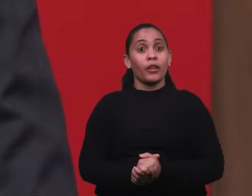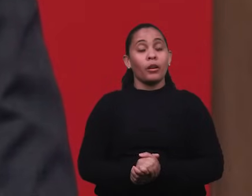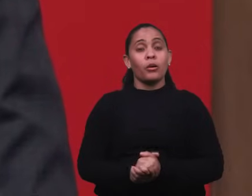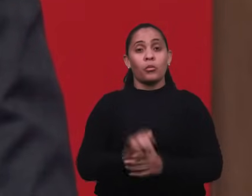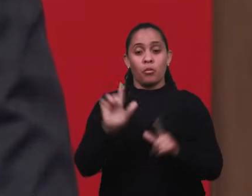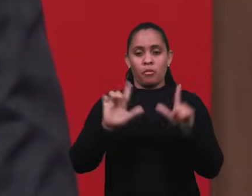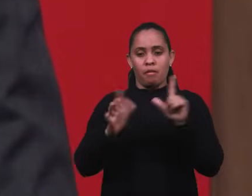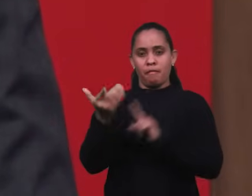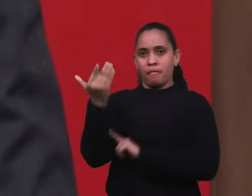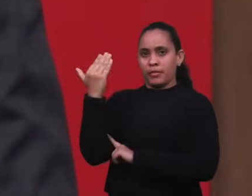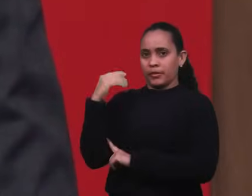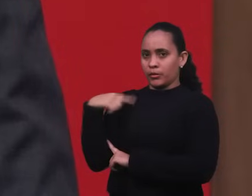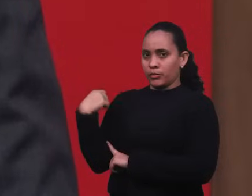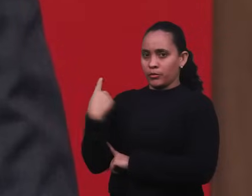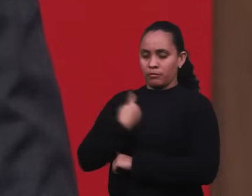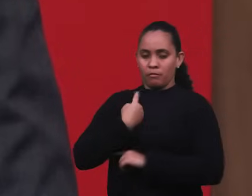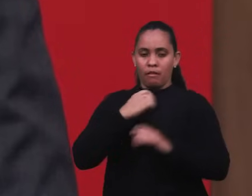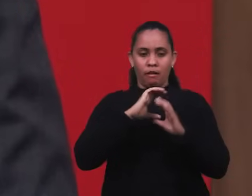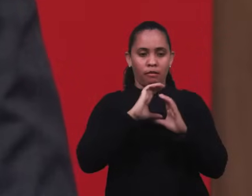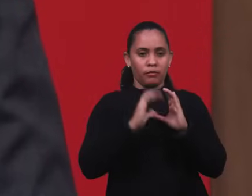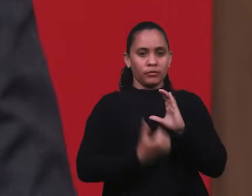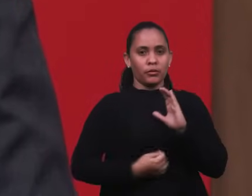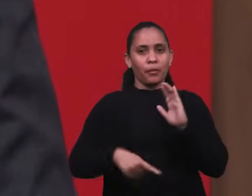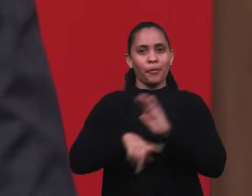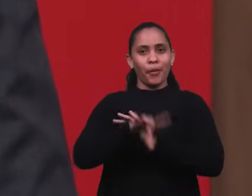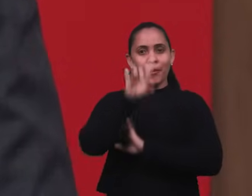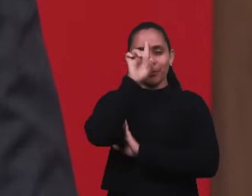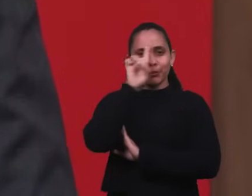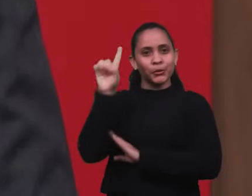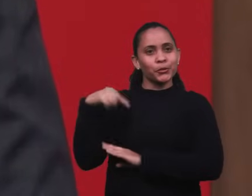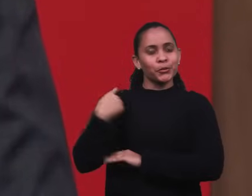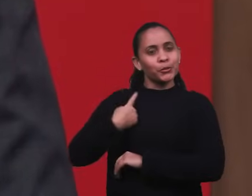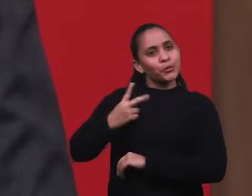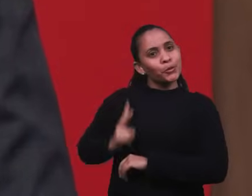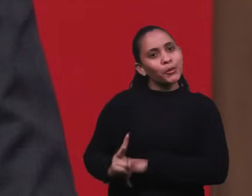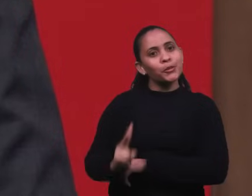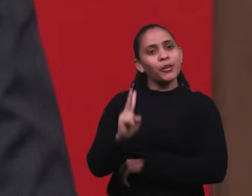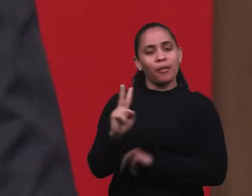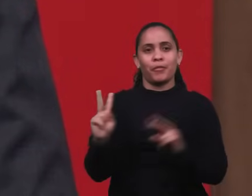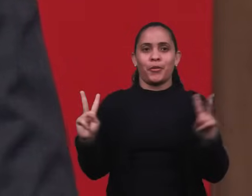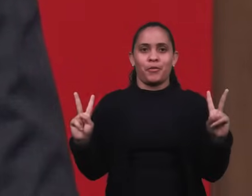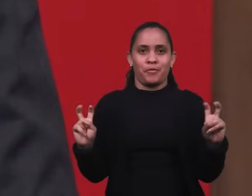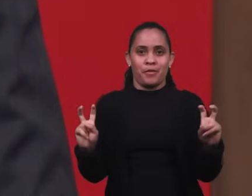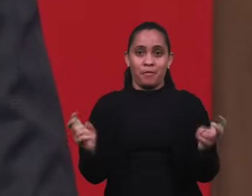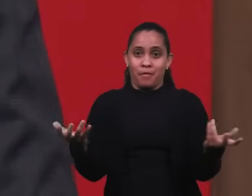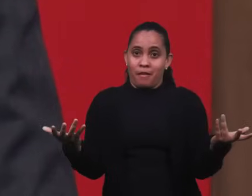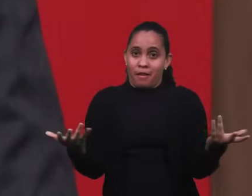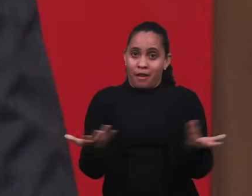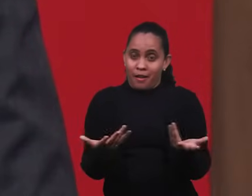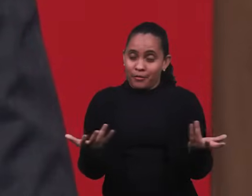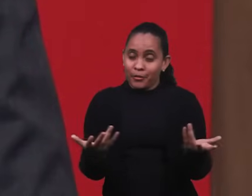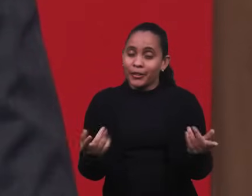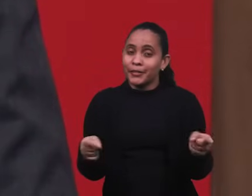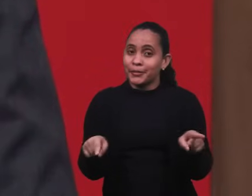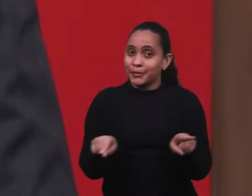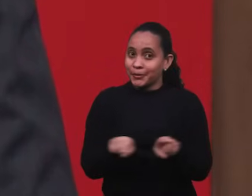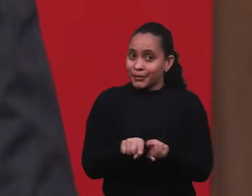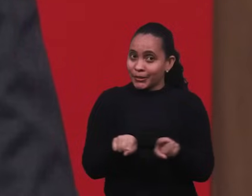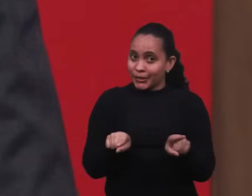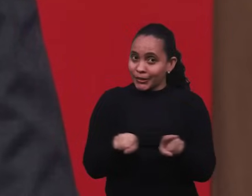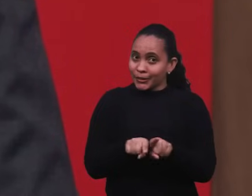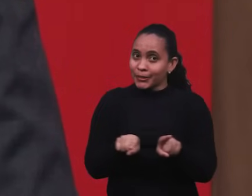programa falamos dos atributos de Deus, continuaremos com esse mesmo assunto, mas dessa vez falaremos sobre